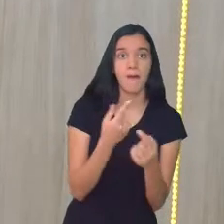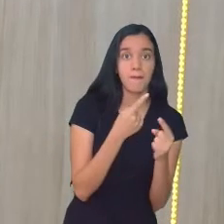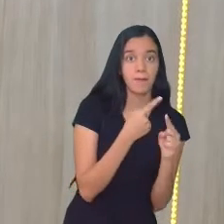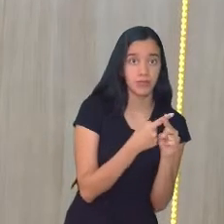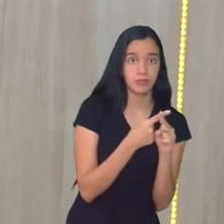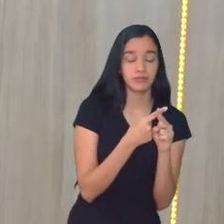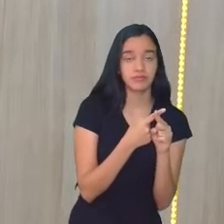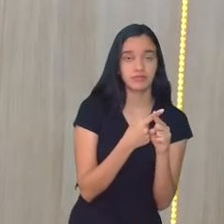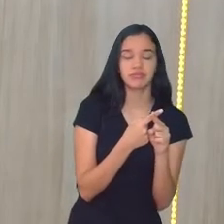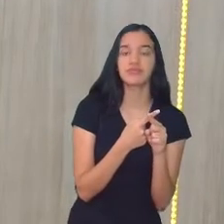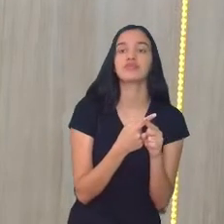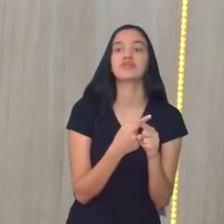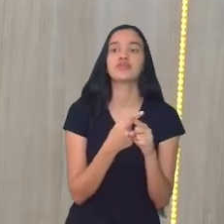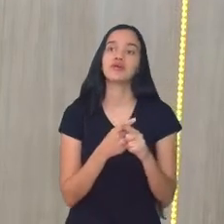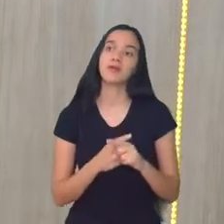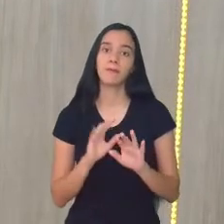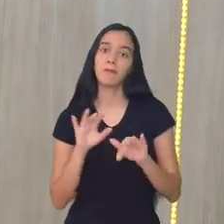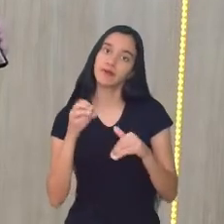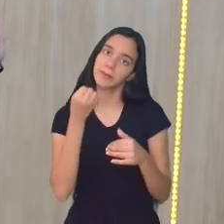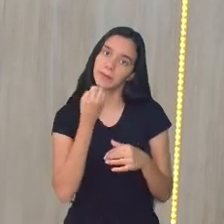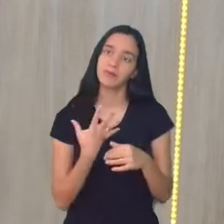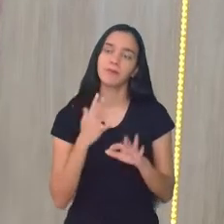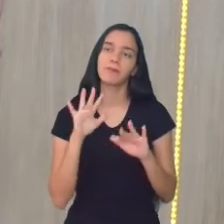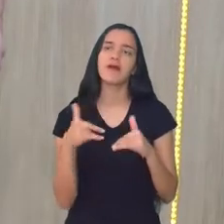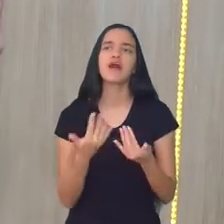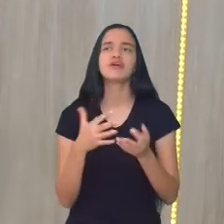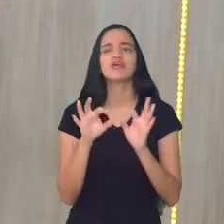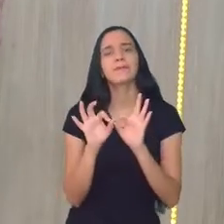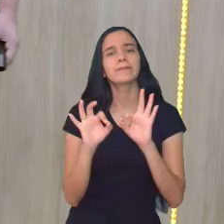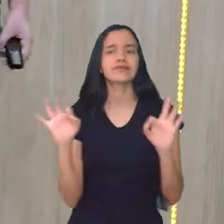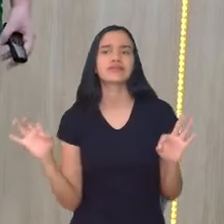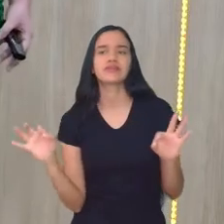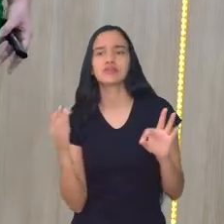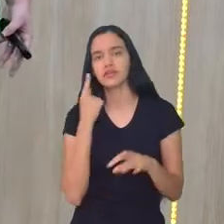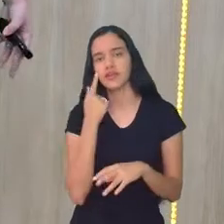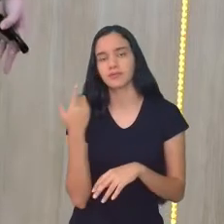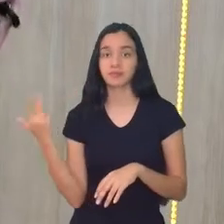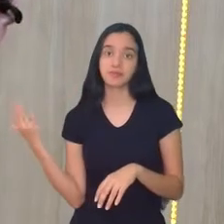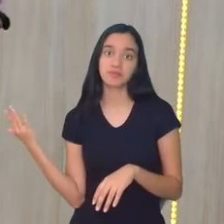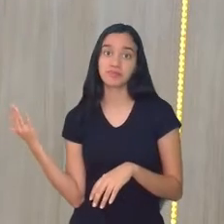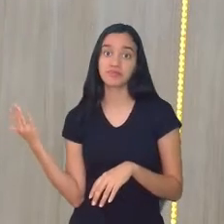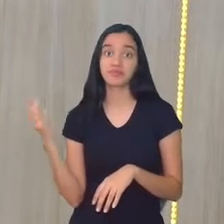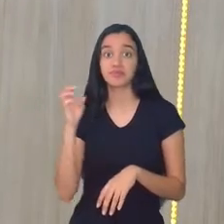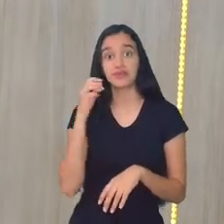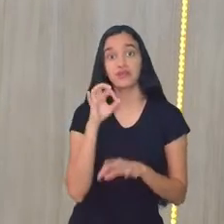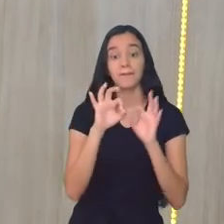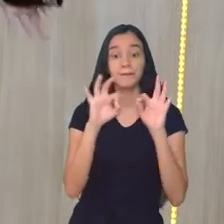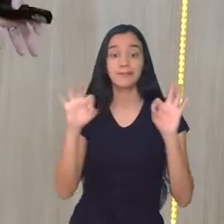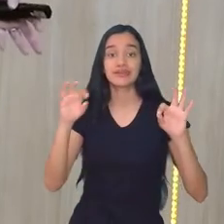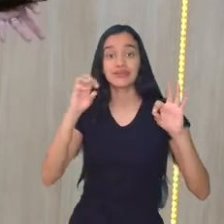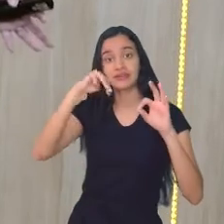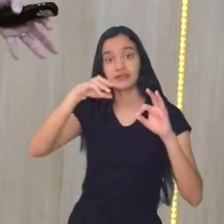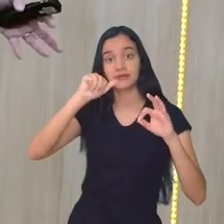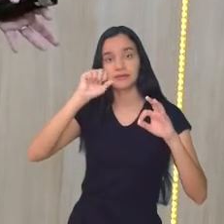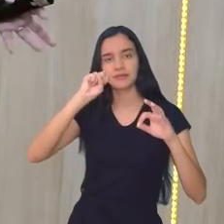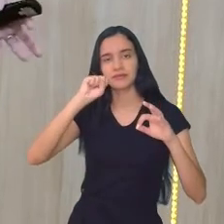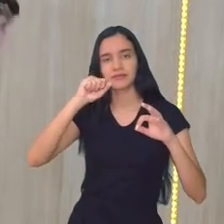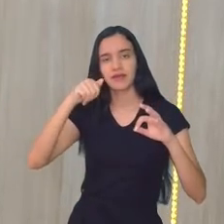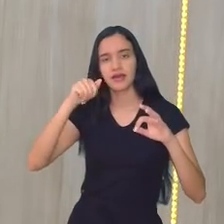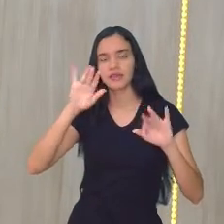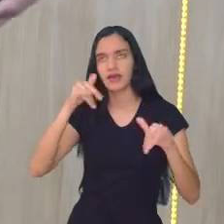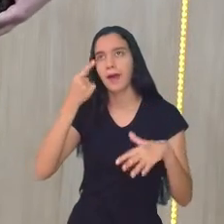o inverso da adição. Bem, mas a medida de massa. Ora, medida de massa.